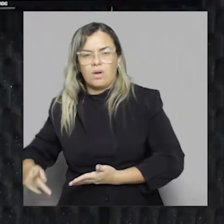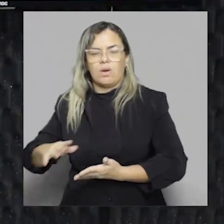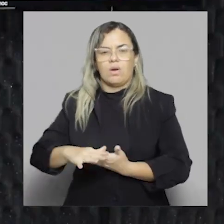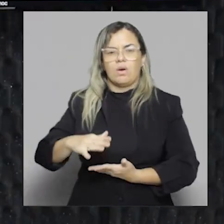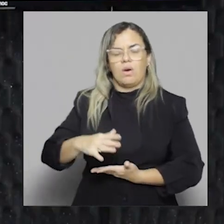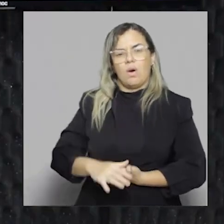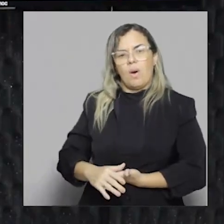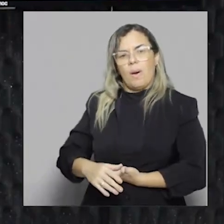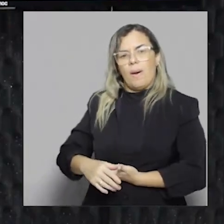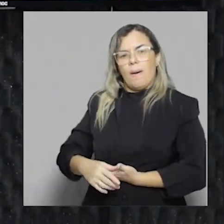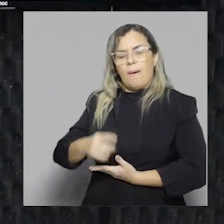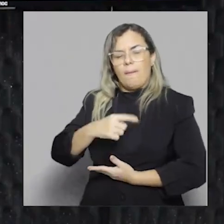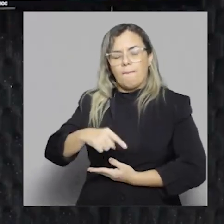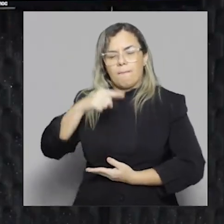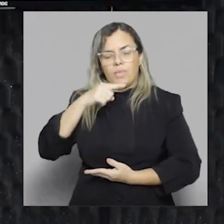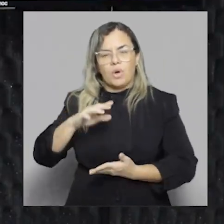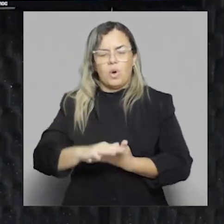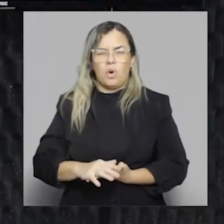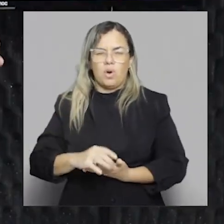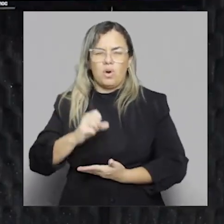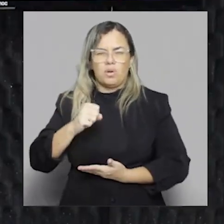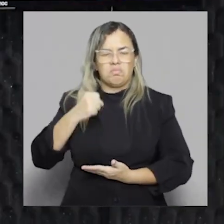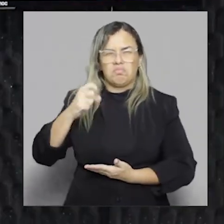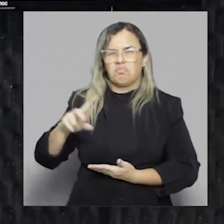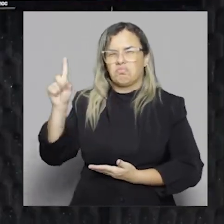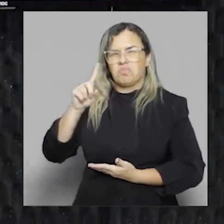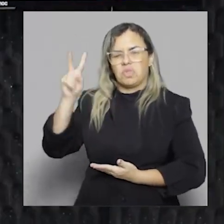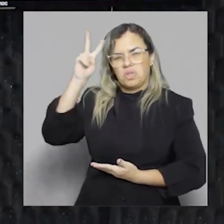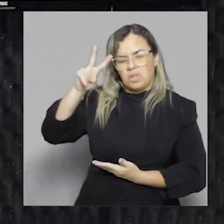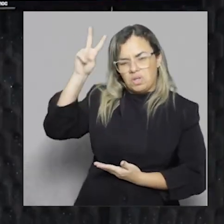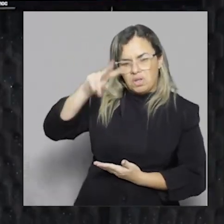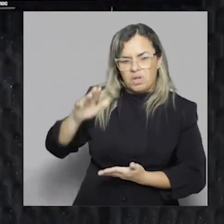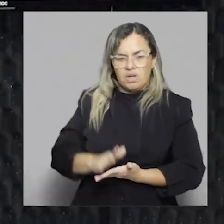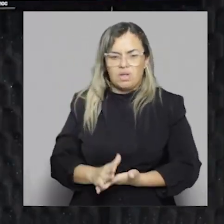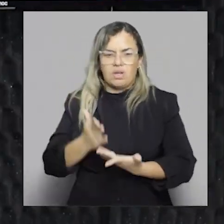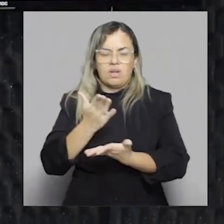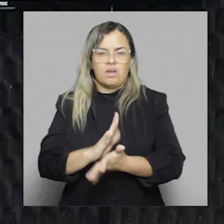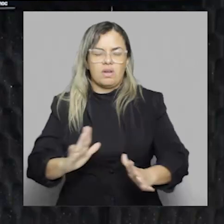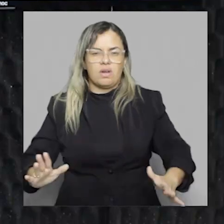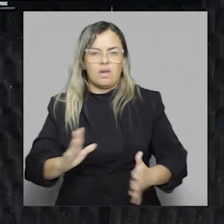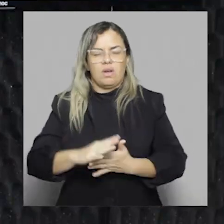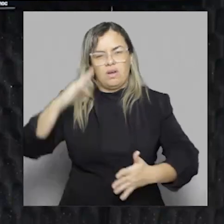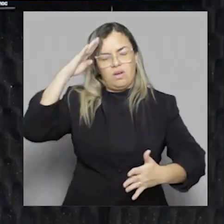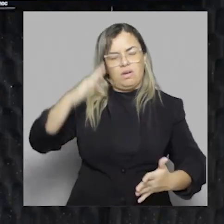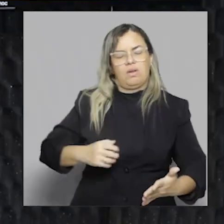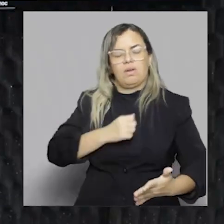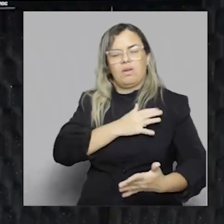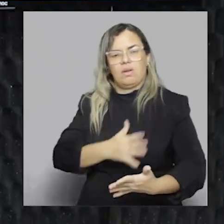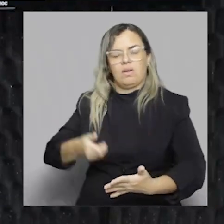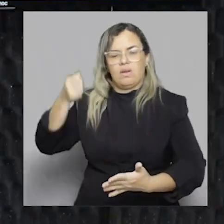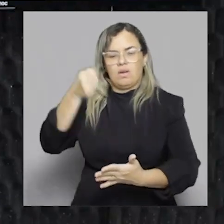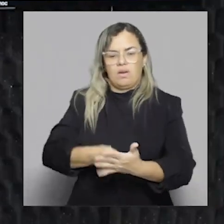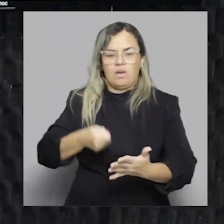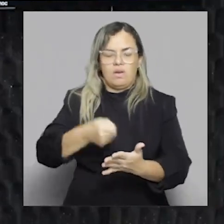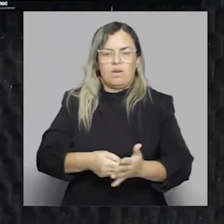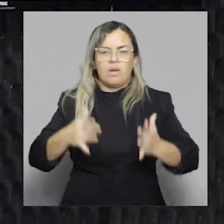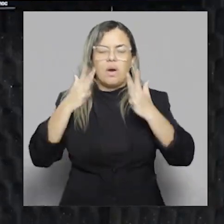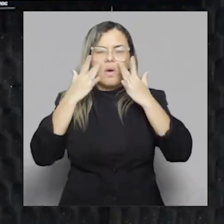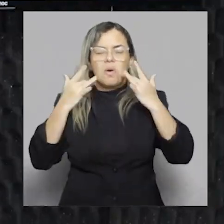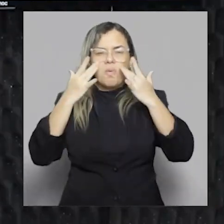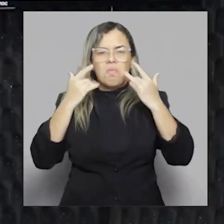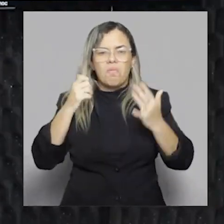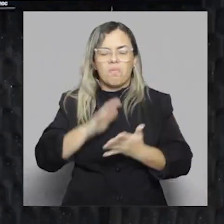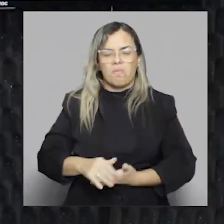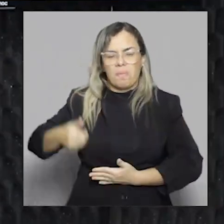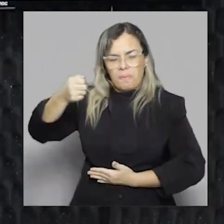então senador, não lembro exatamente o que era, mas ali tem uma quebra da ditadura. Só que desse período, a arte foi literalmente massacrada. O